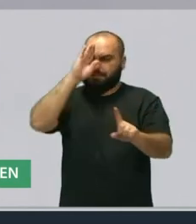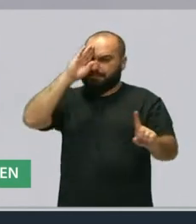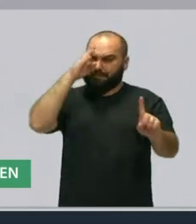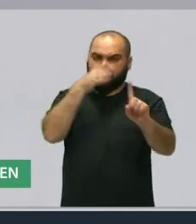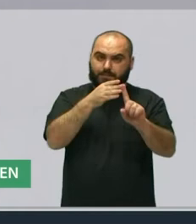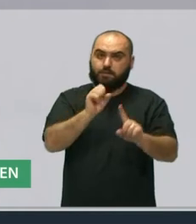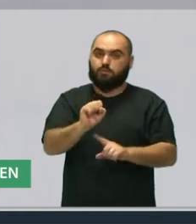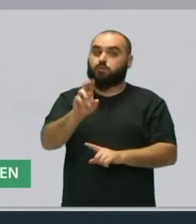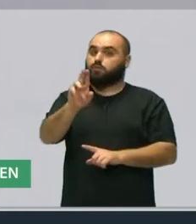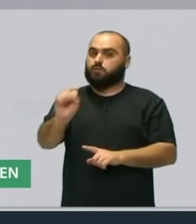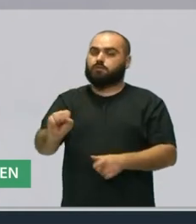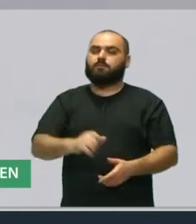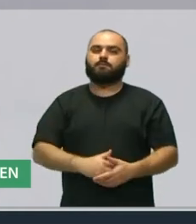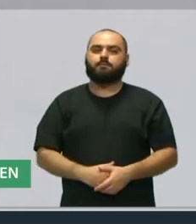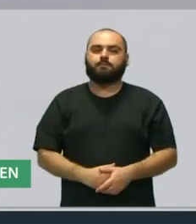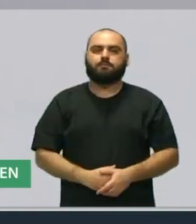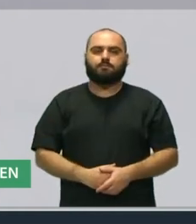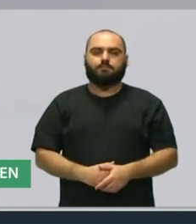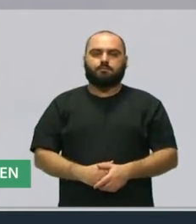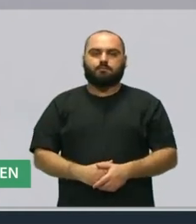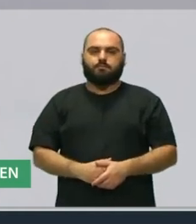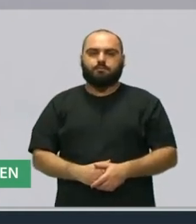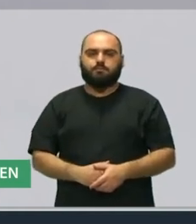doente SUS.